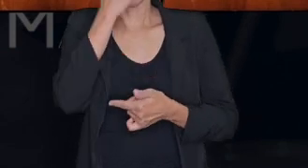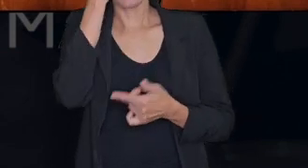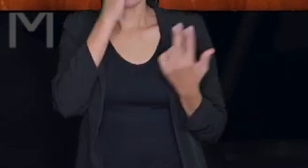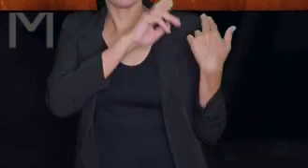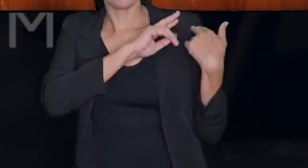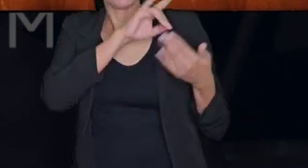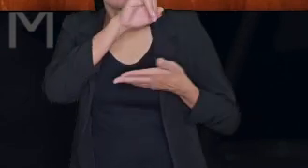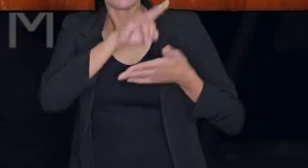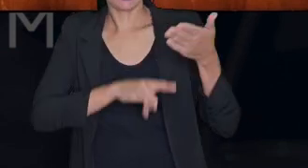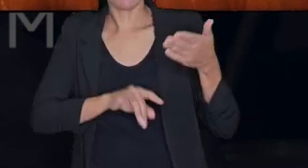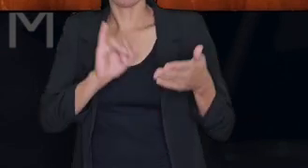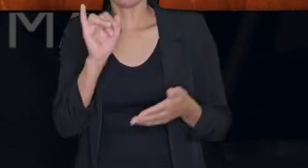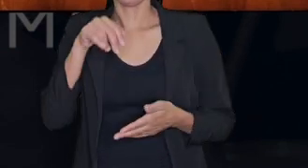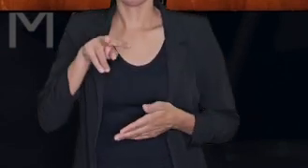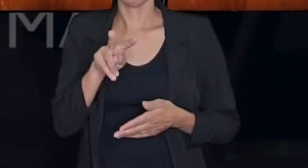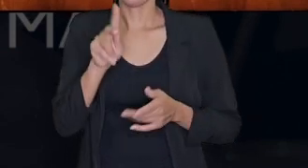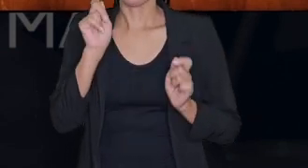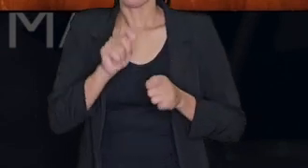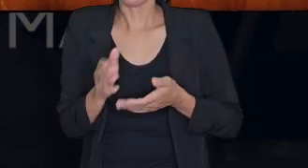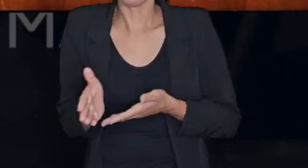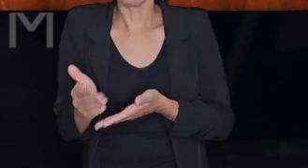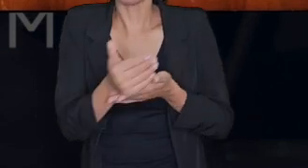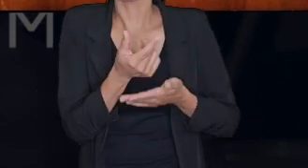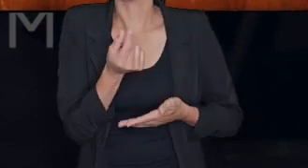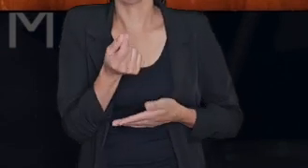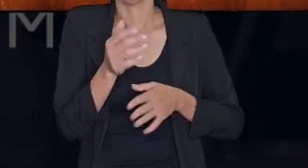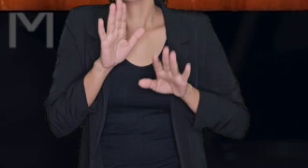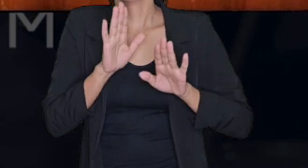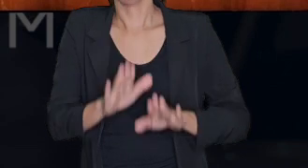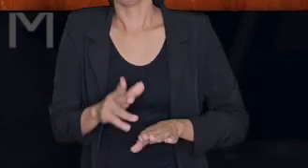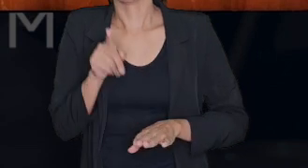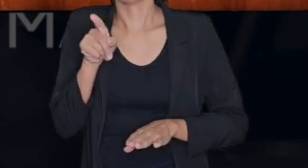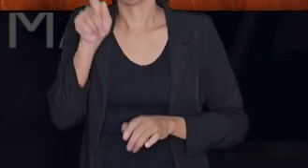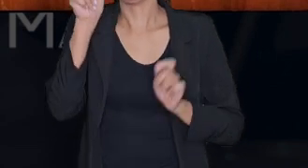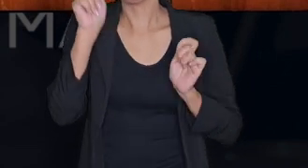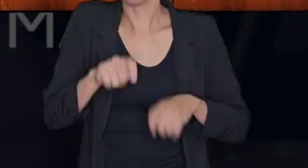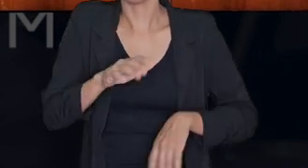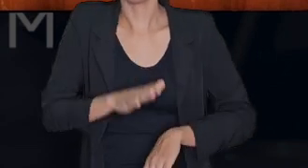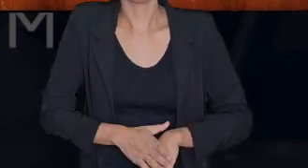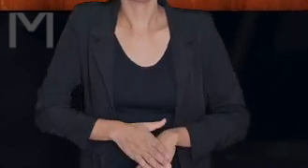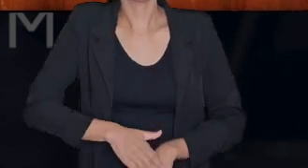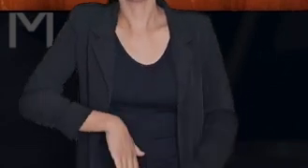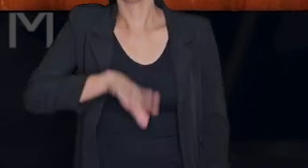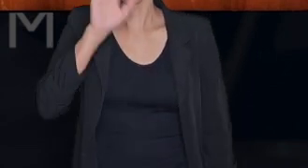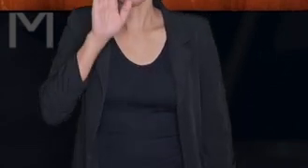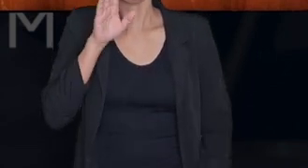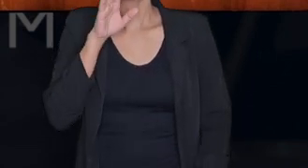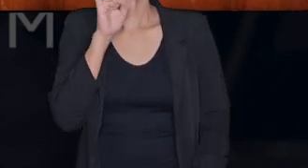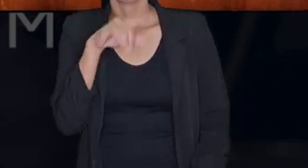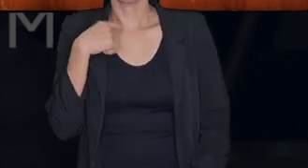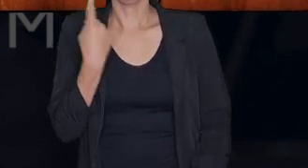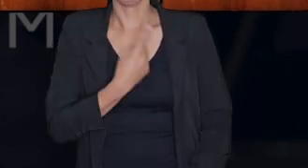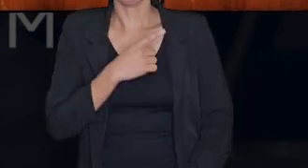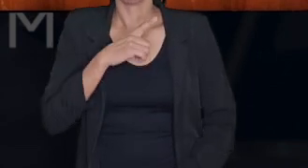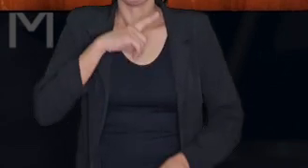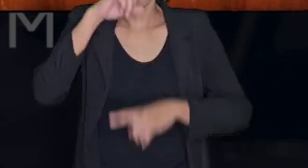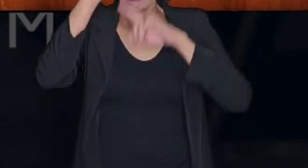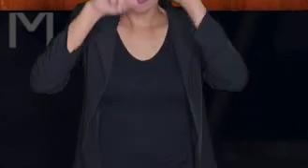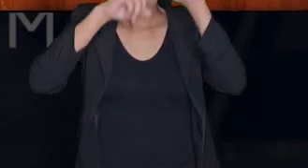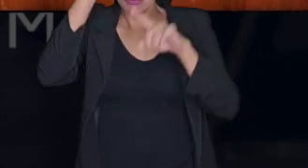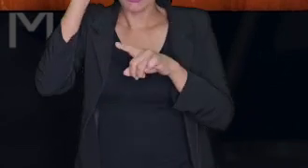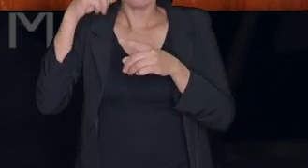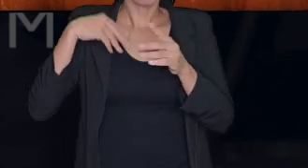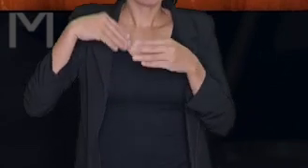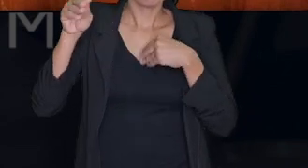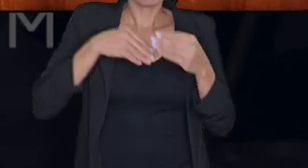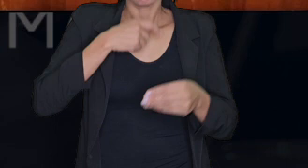O CNJ escancarou que o inventariante ele pode levantar dinheiro, mas eu vou dar real. O inventariante pode até muito